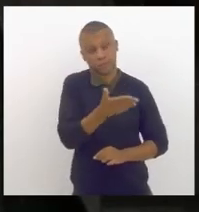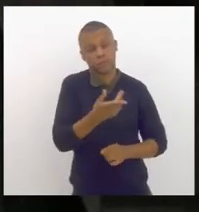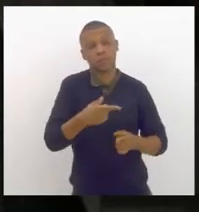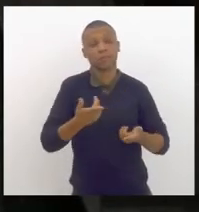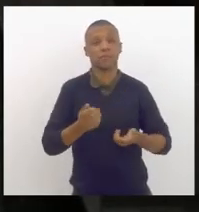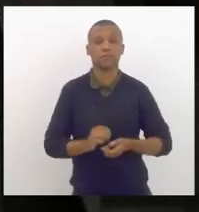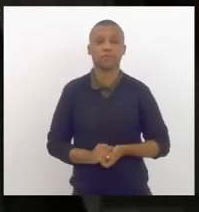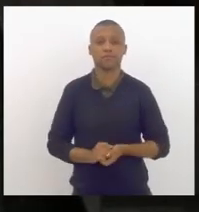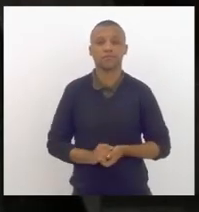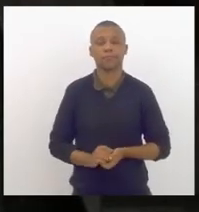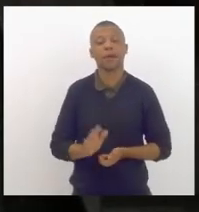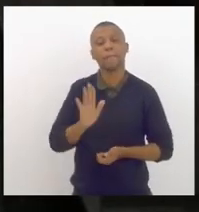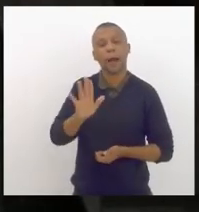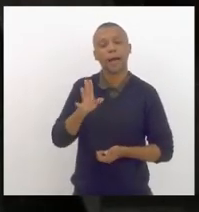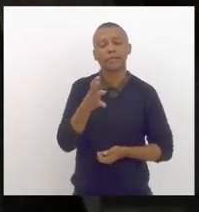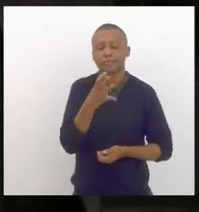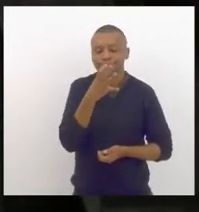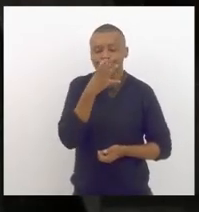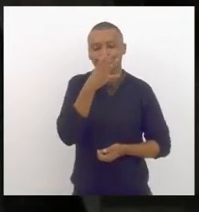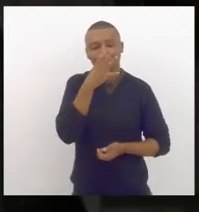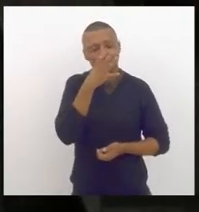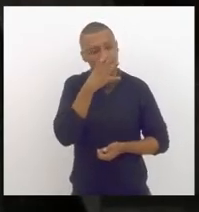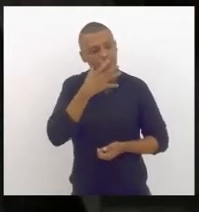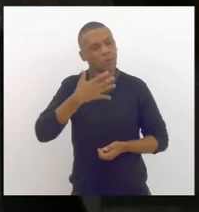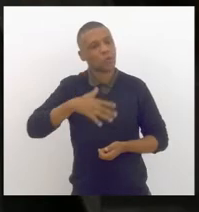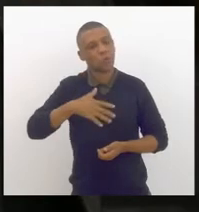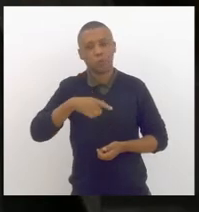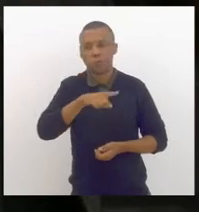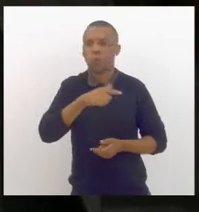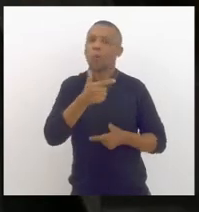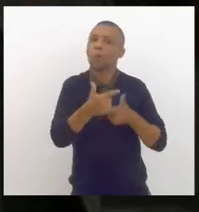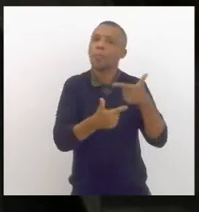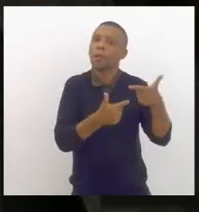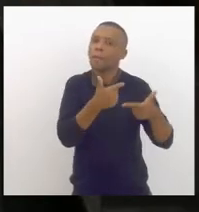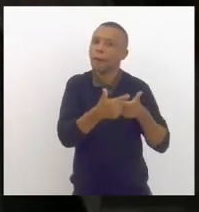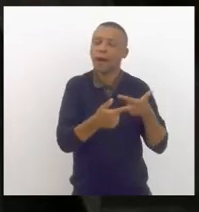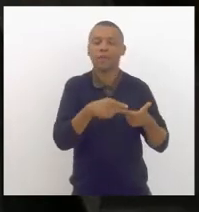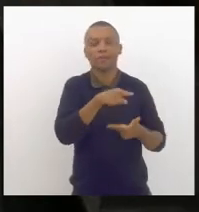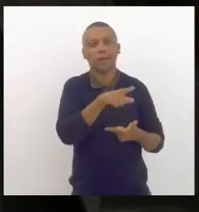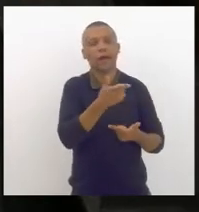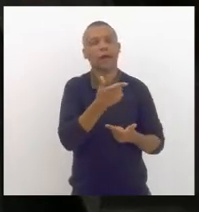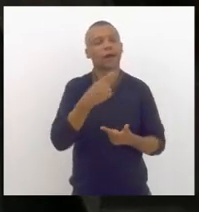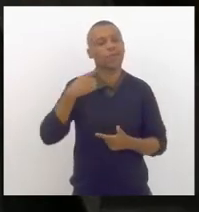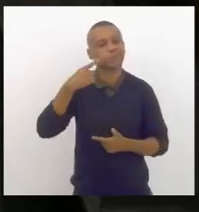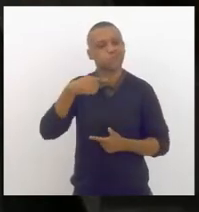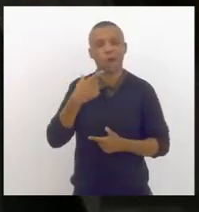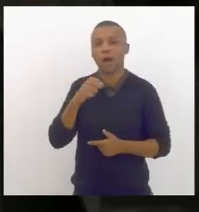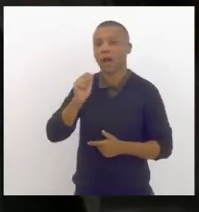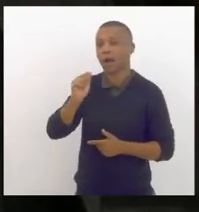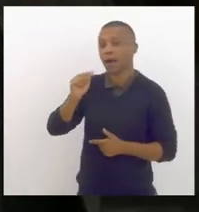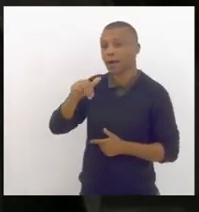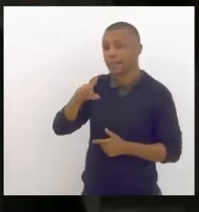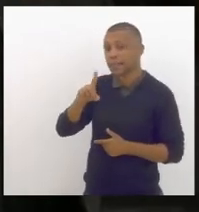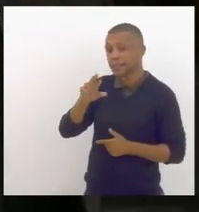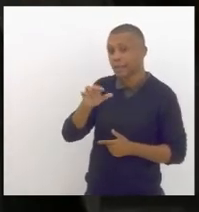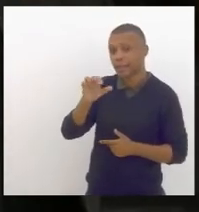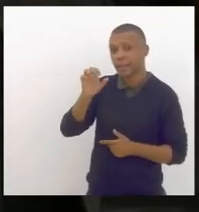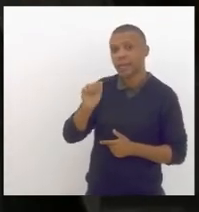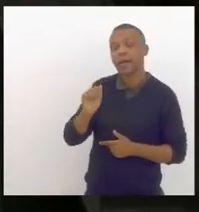Mas é admirável o trabalho da doutora Andréia